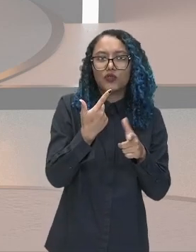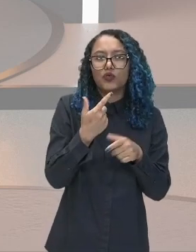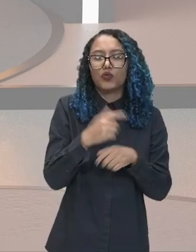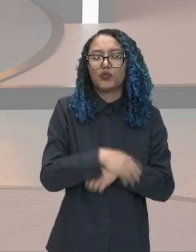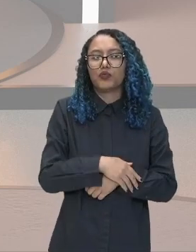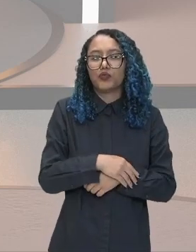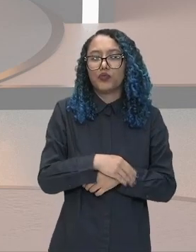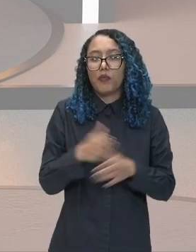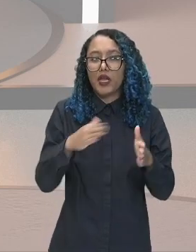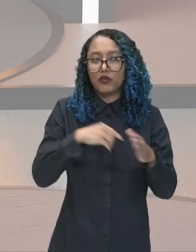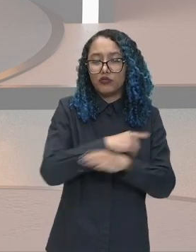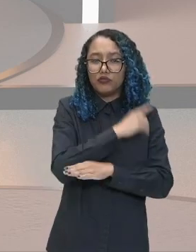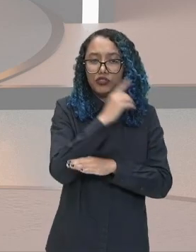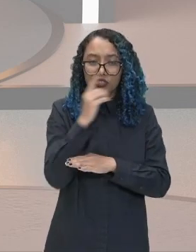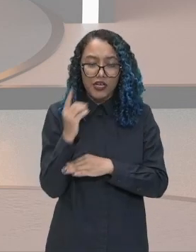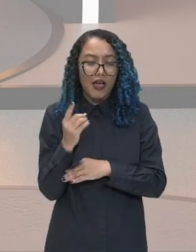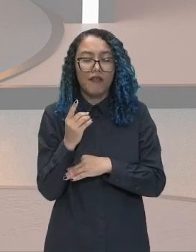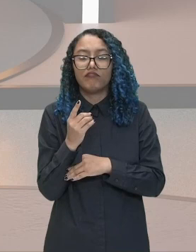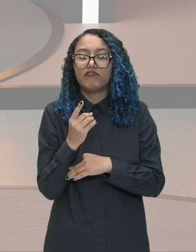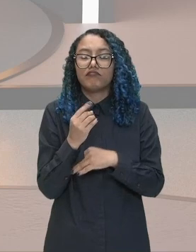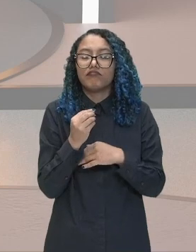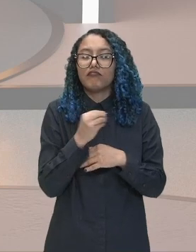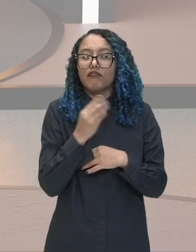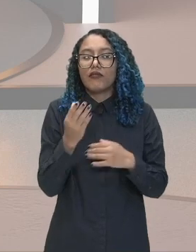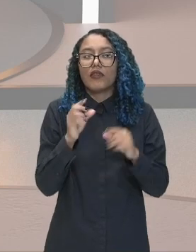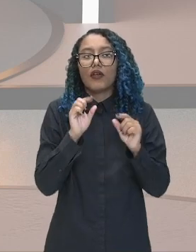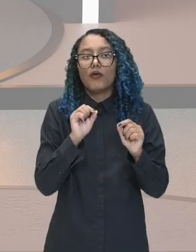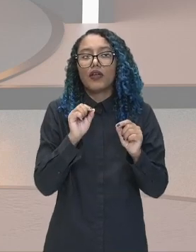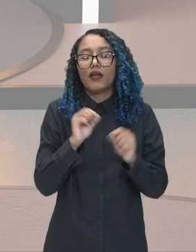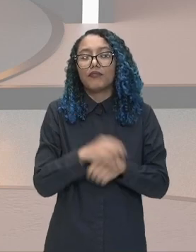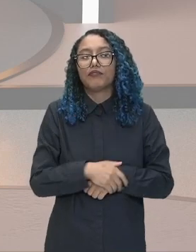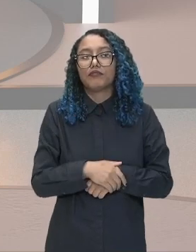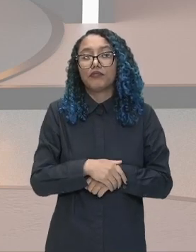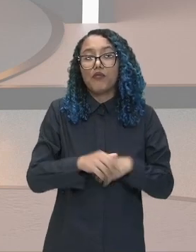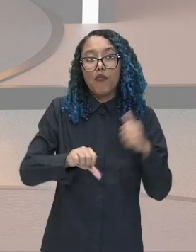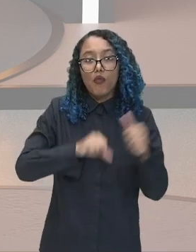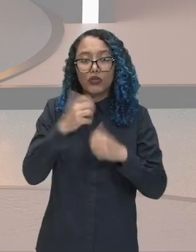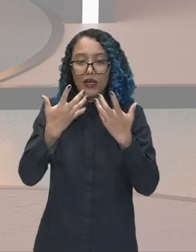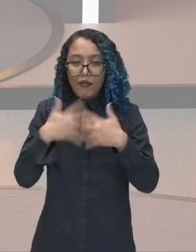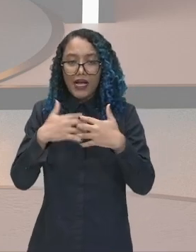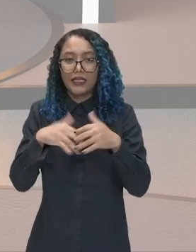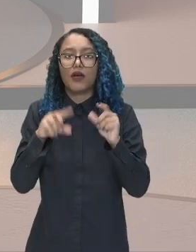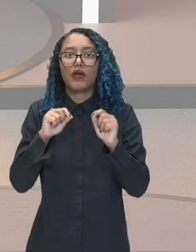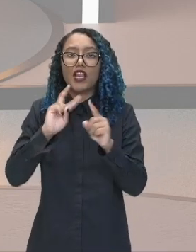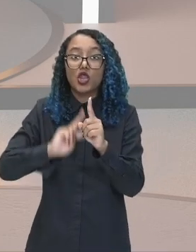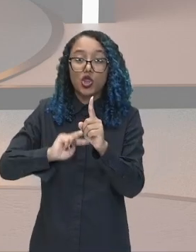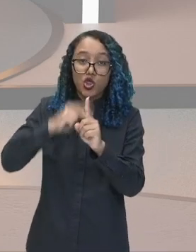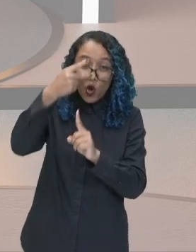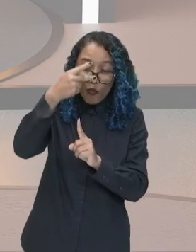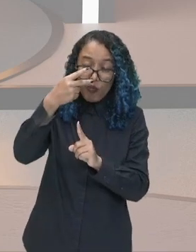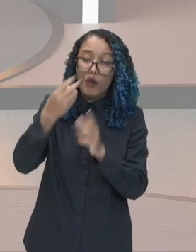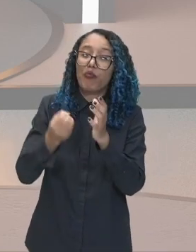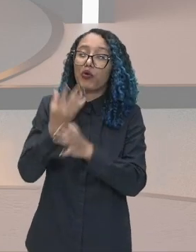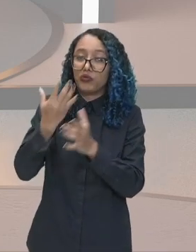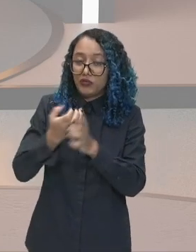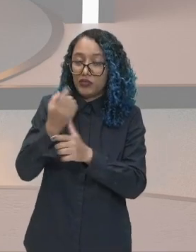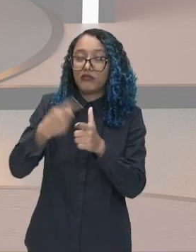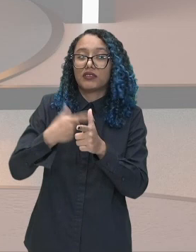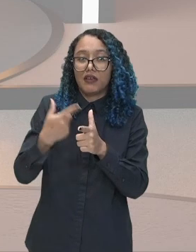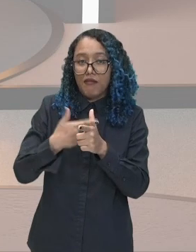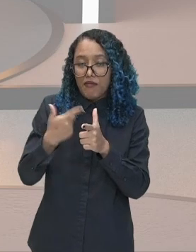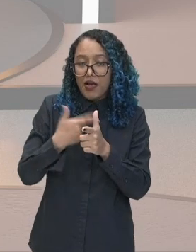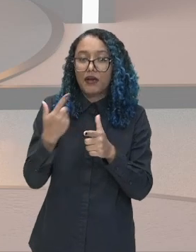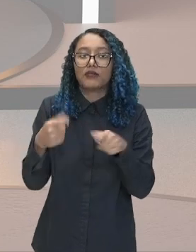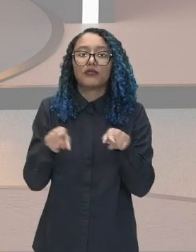então, muito mais, né? Muito mais sapatos no final do dia. Muito bem. Houve também o aumento da produção